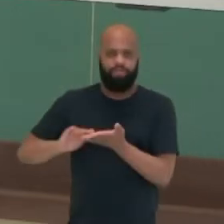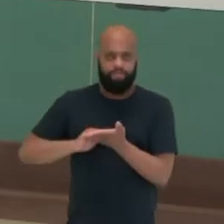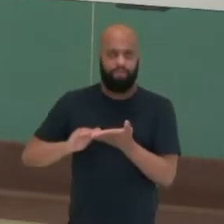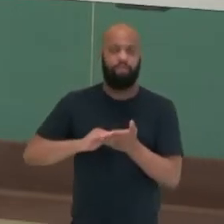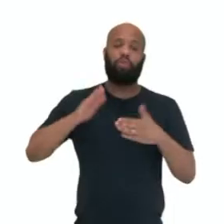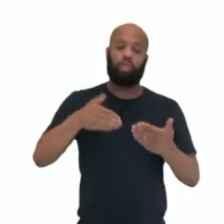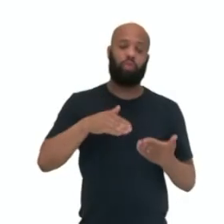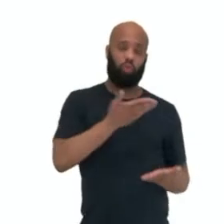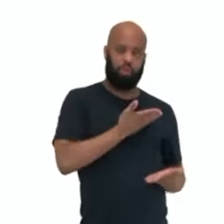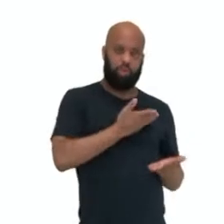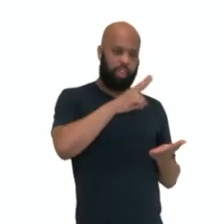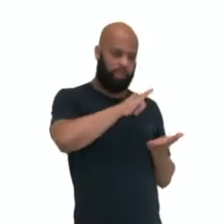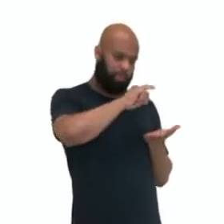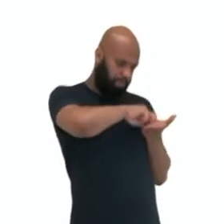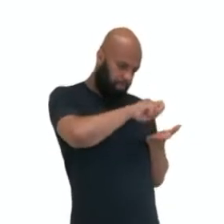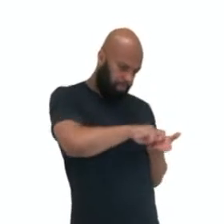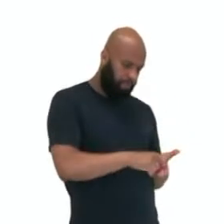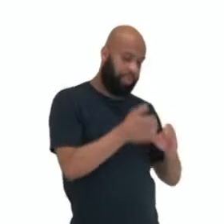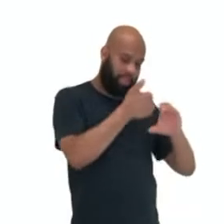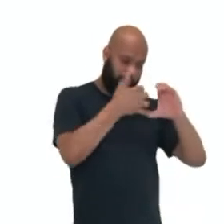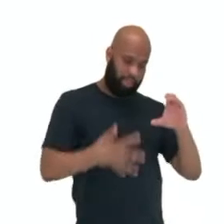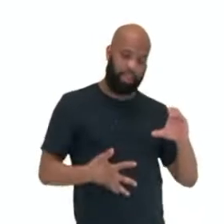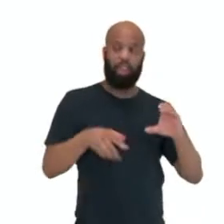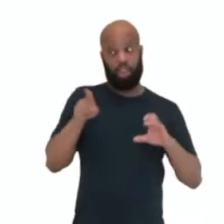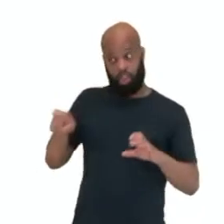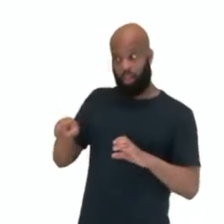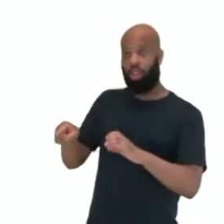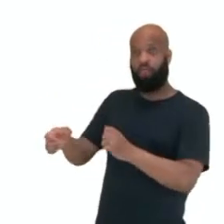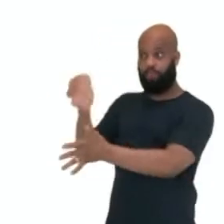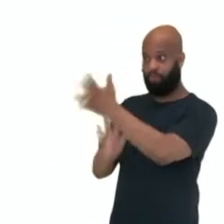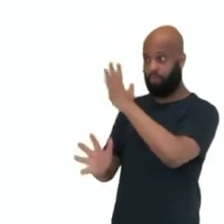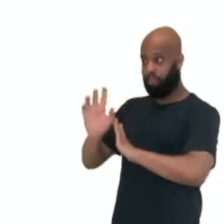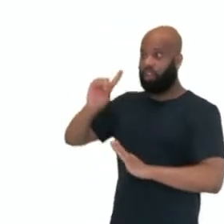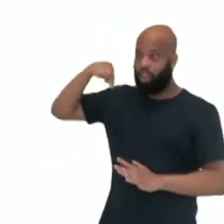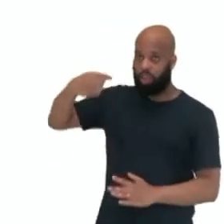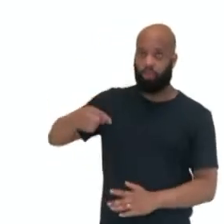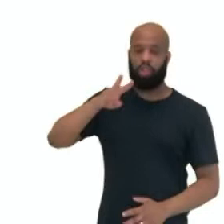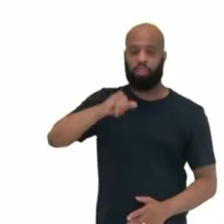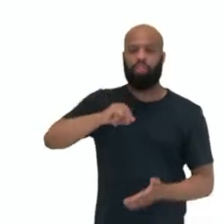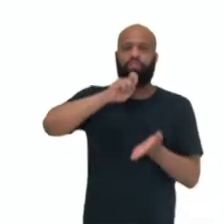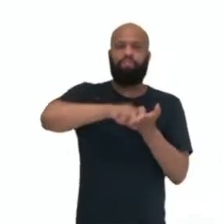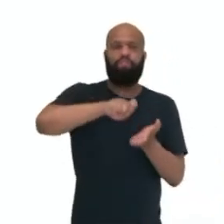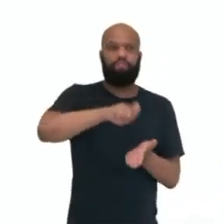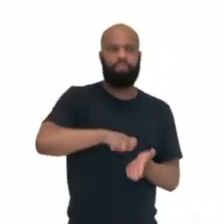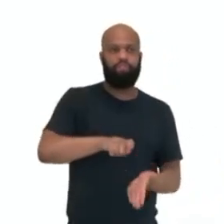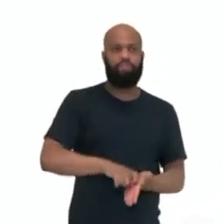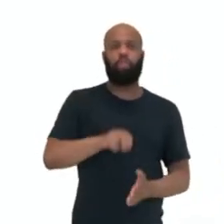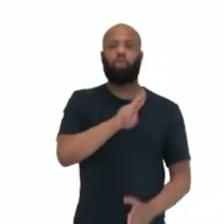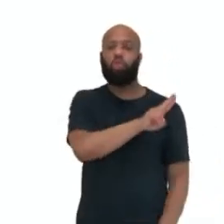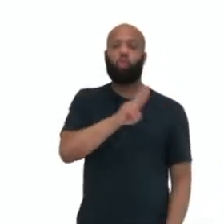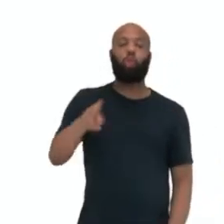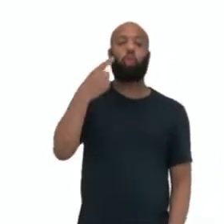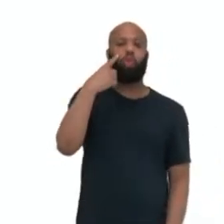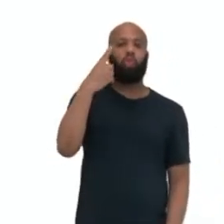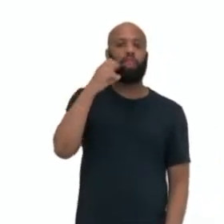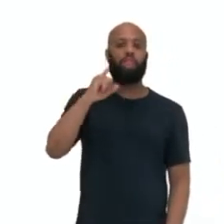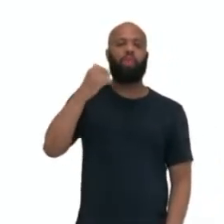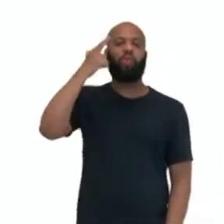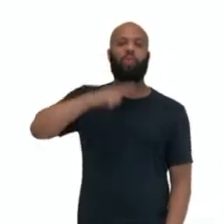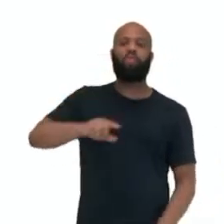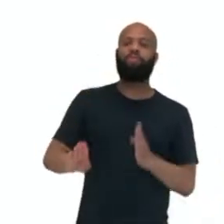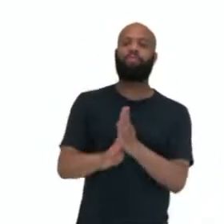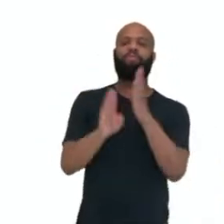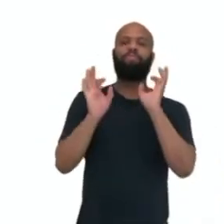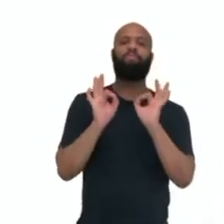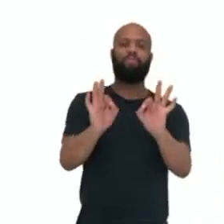deverá anotar as características conforme a descrição. Em seguida, escreverá o seu nome para ver se conseguiu